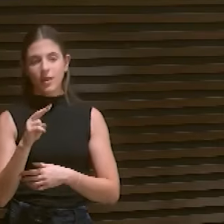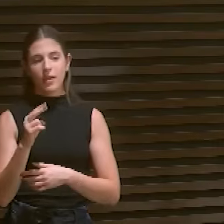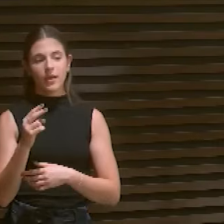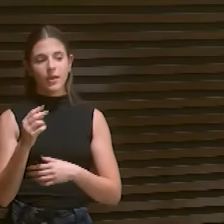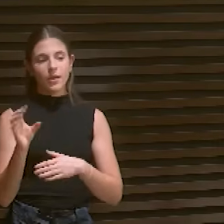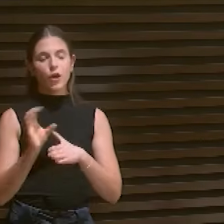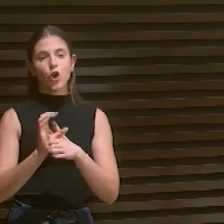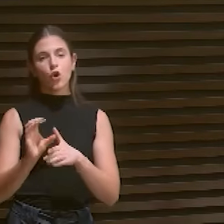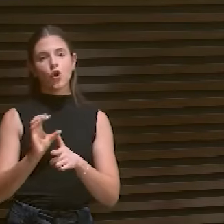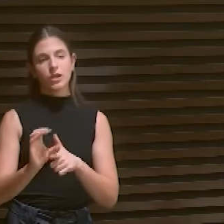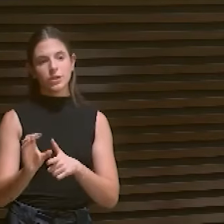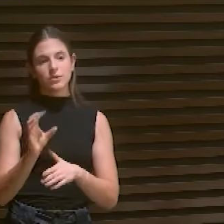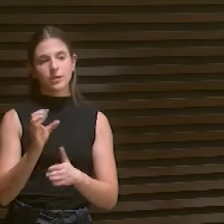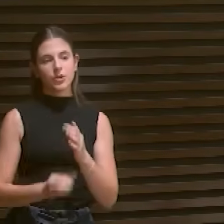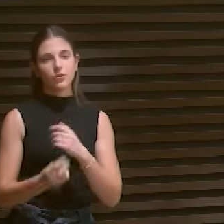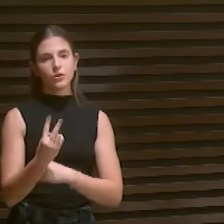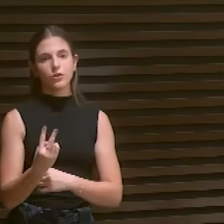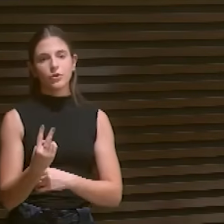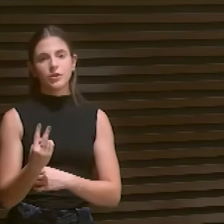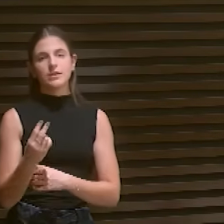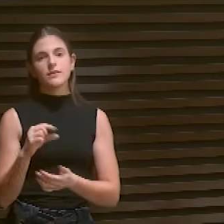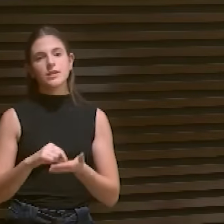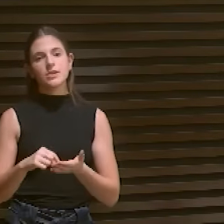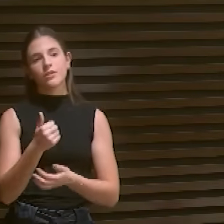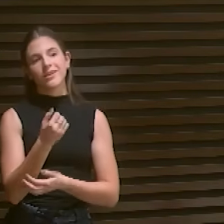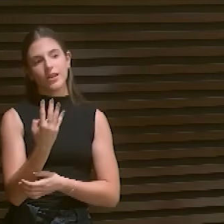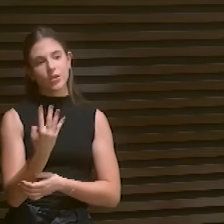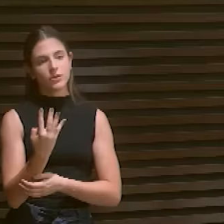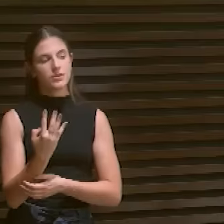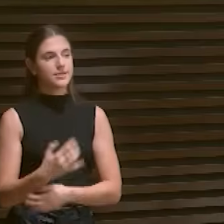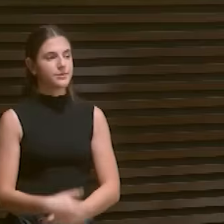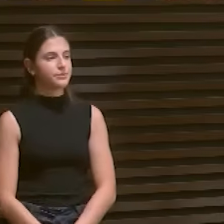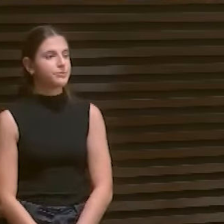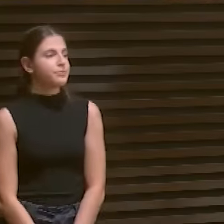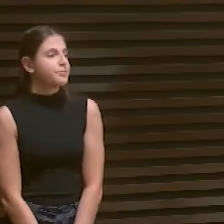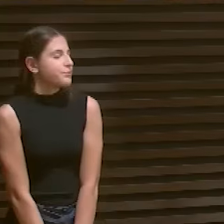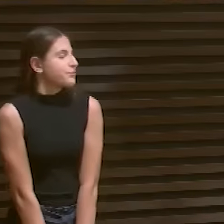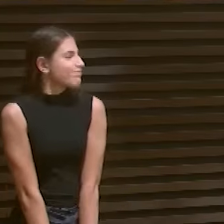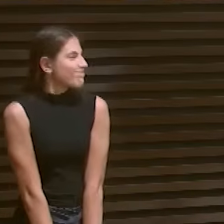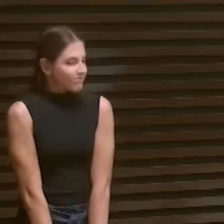com vocês. 1 Coríntios 2,14.